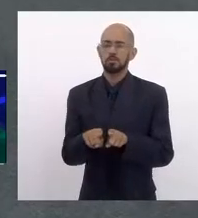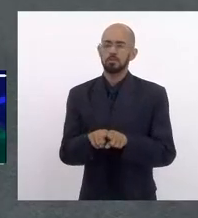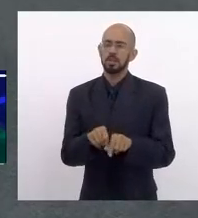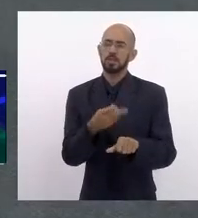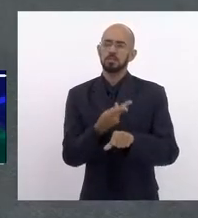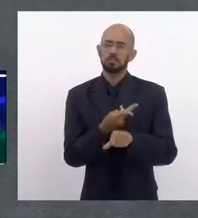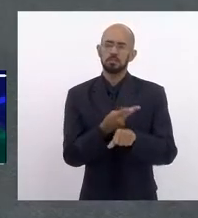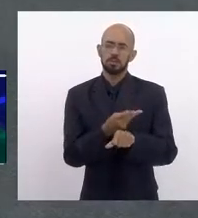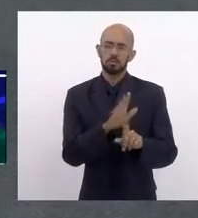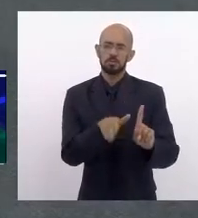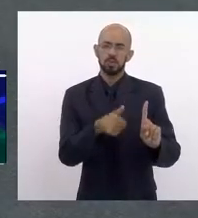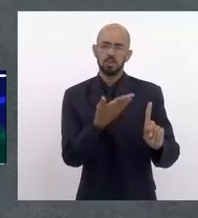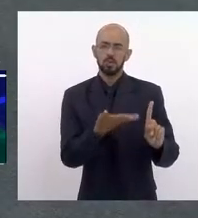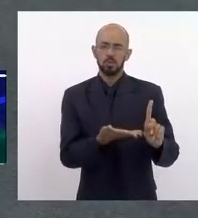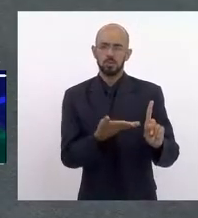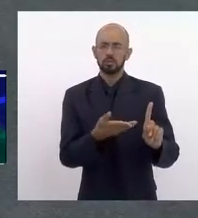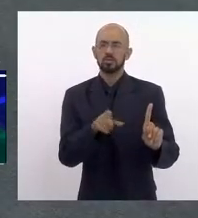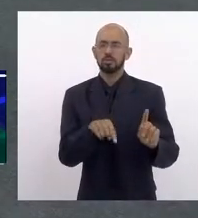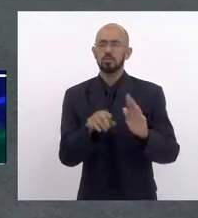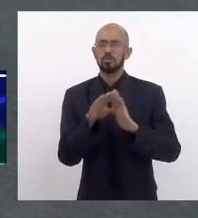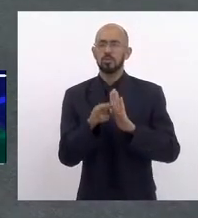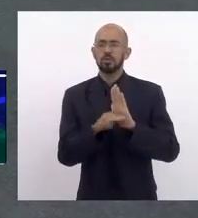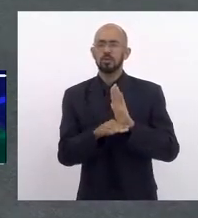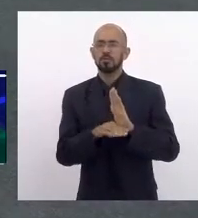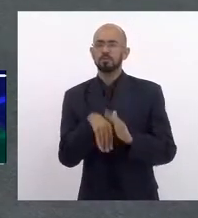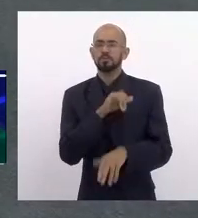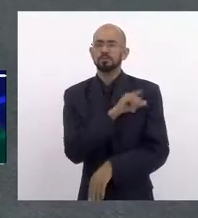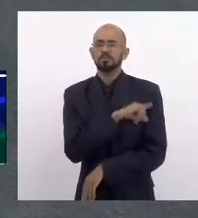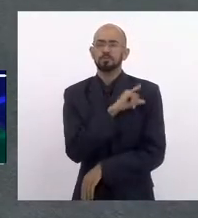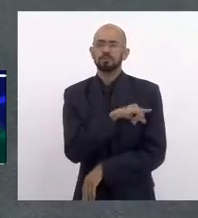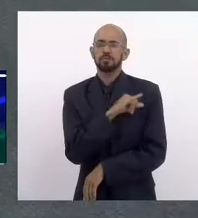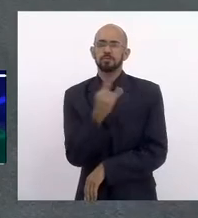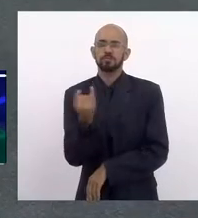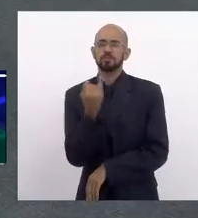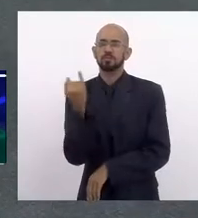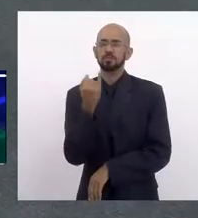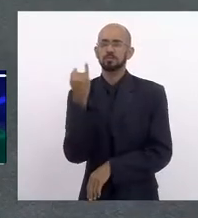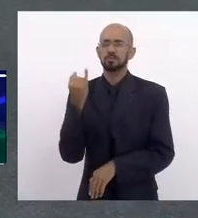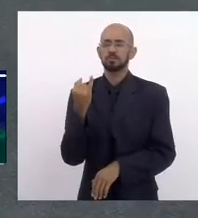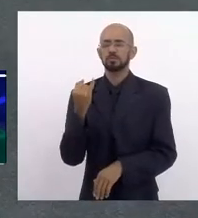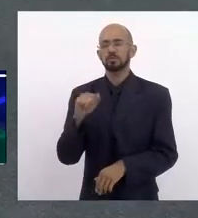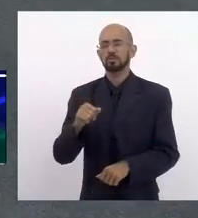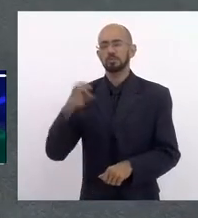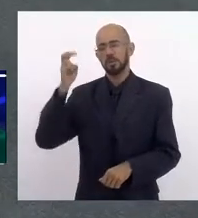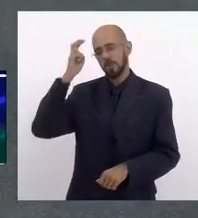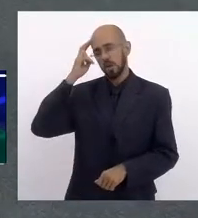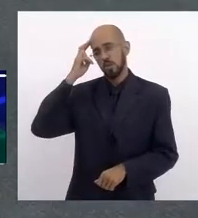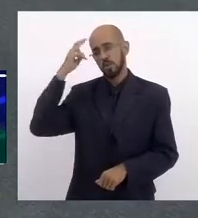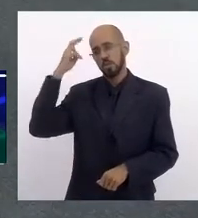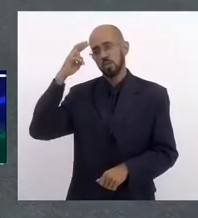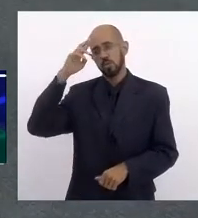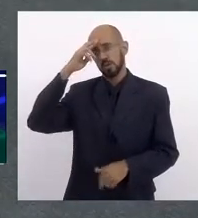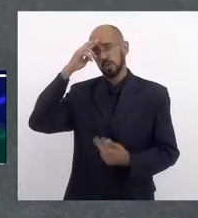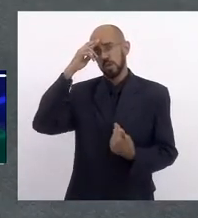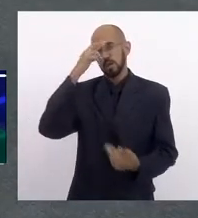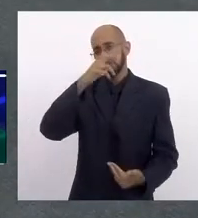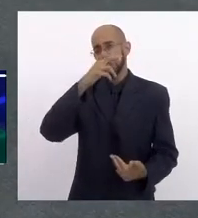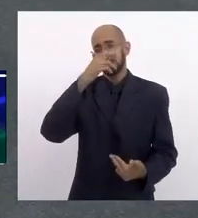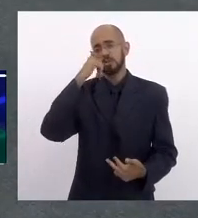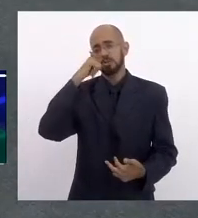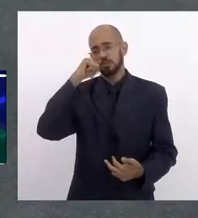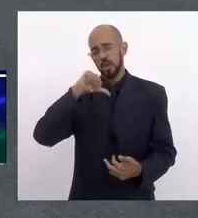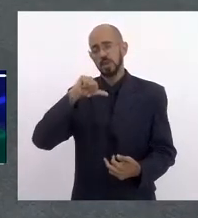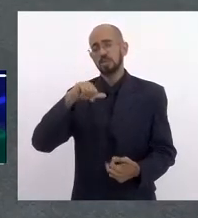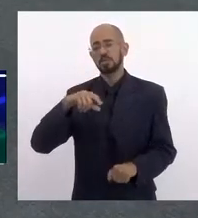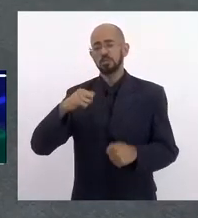premiadas, reconhecidas. Então, esse é um programa muito importante para o Rio de Janeiro, que tem uma tradição científica respeitável e merece ter uma ênfase na participação das